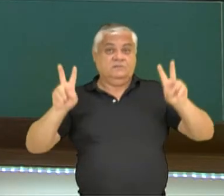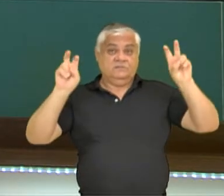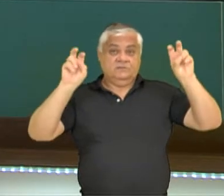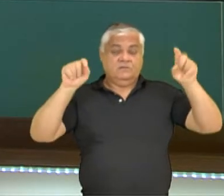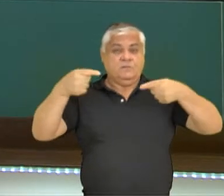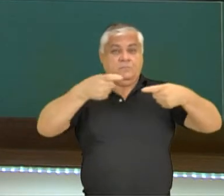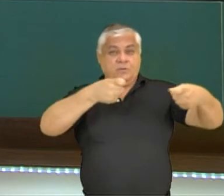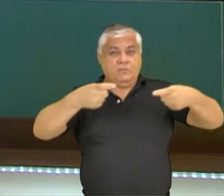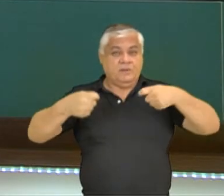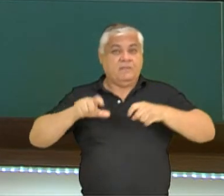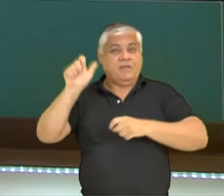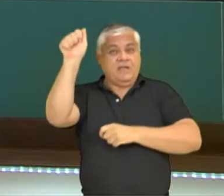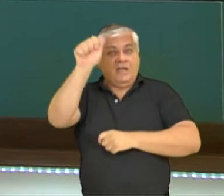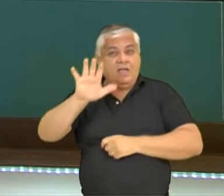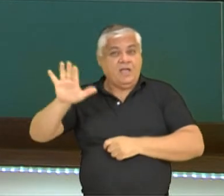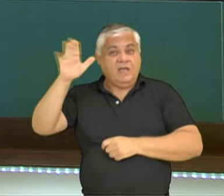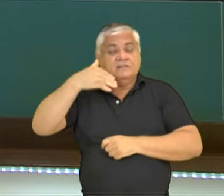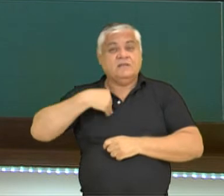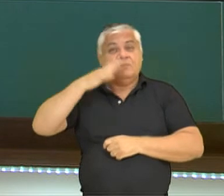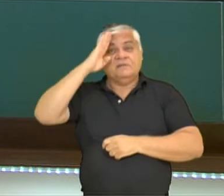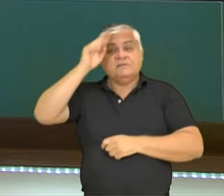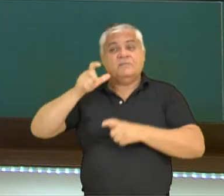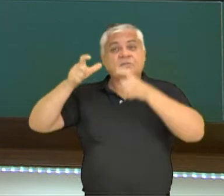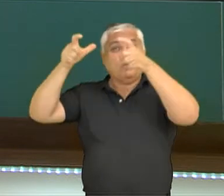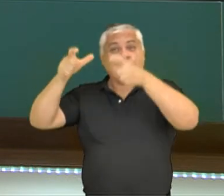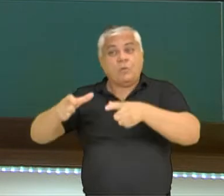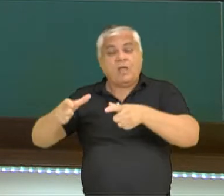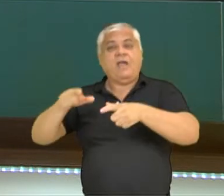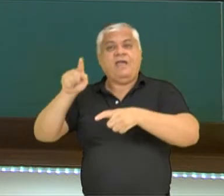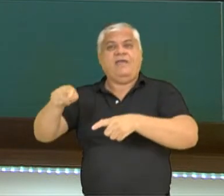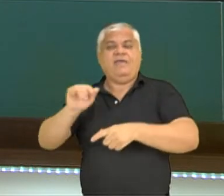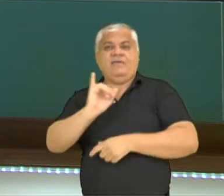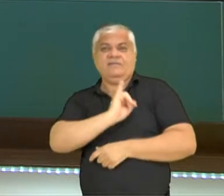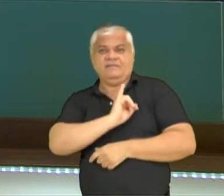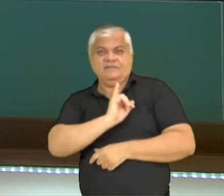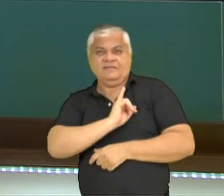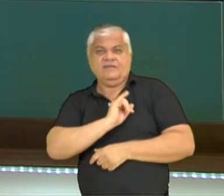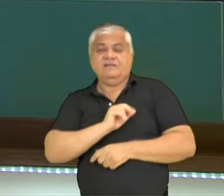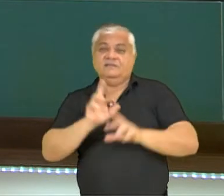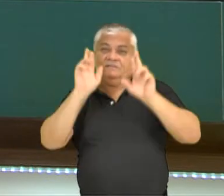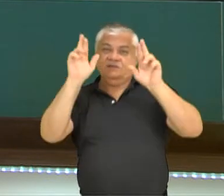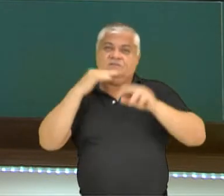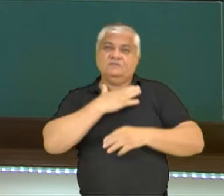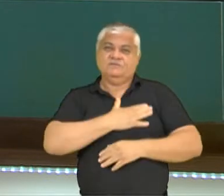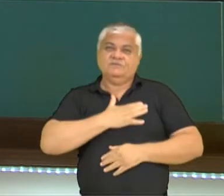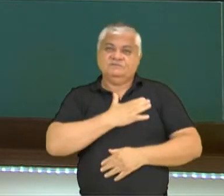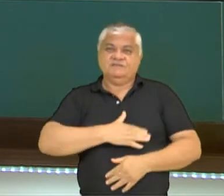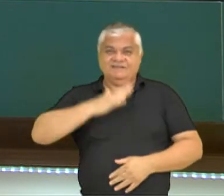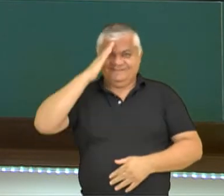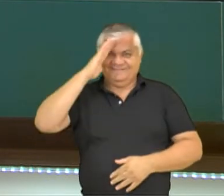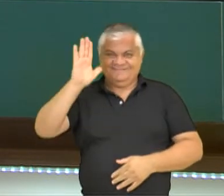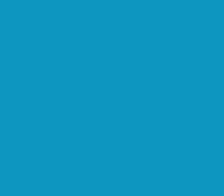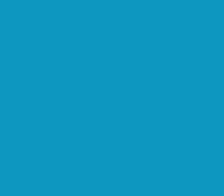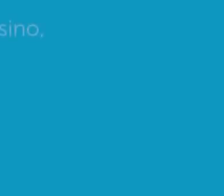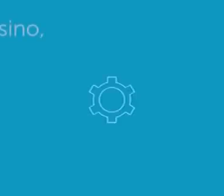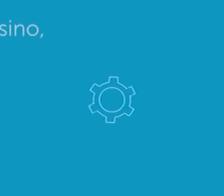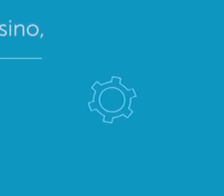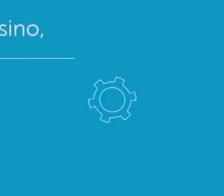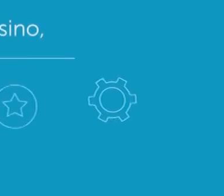conflitos asiáticos, principalmente na questão ligada a Iraque. Espero que vocês tenham gostado. Até breve!